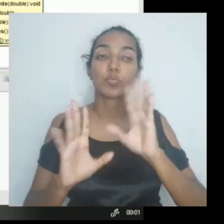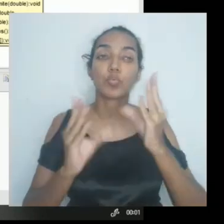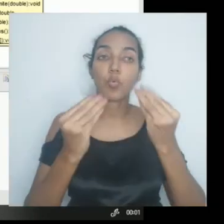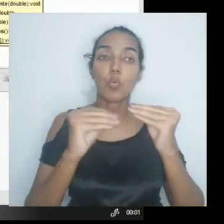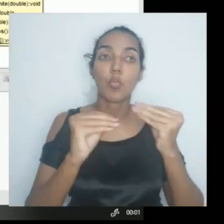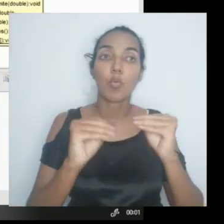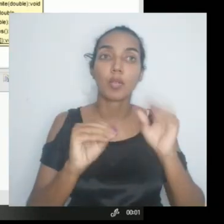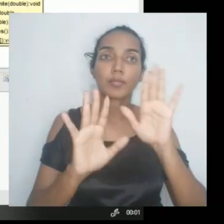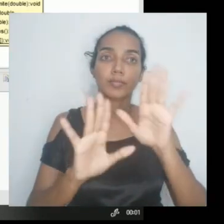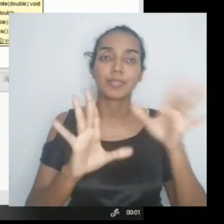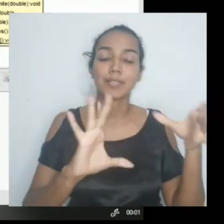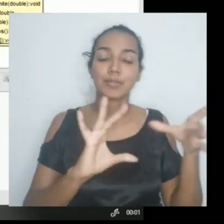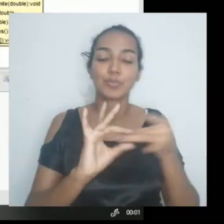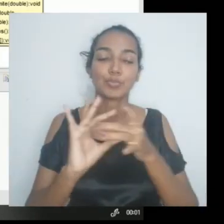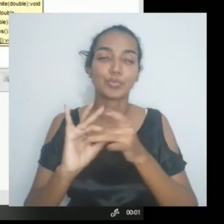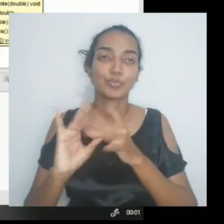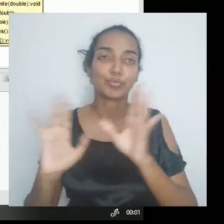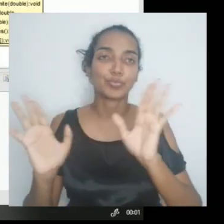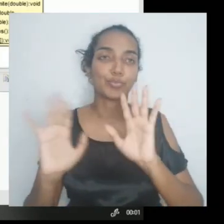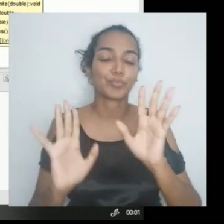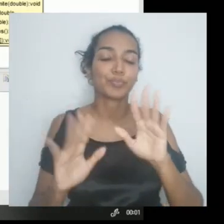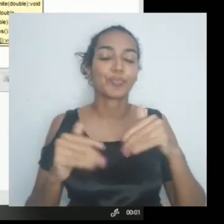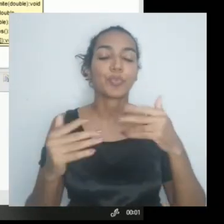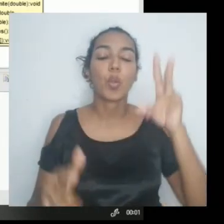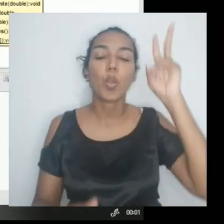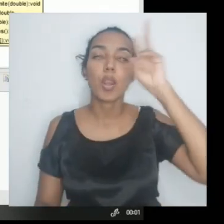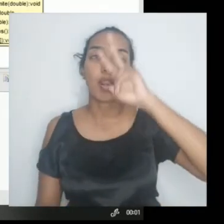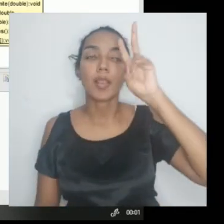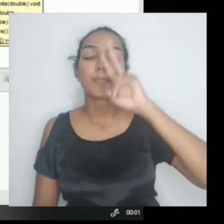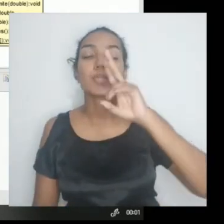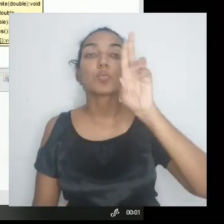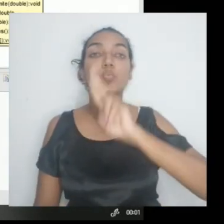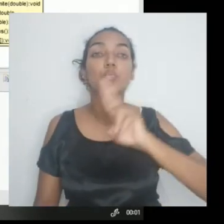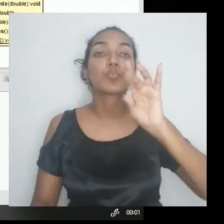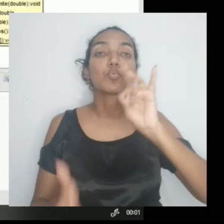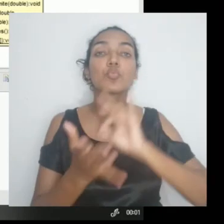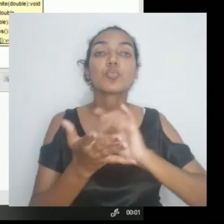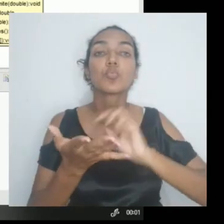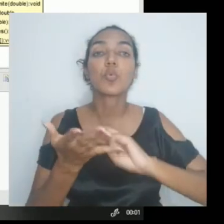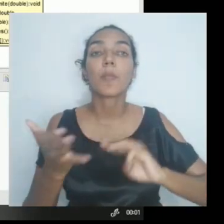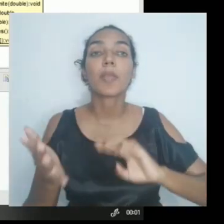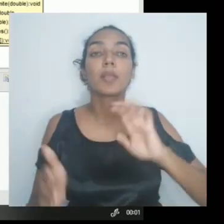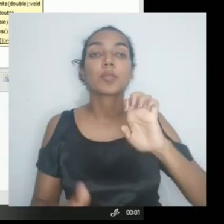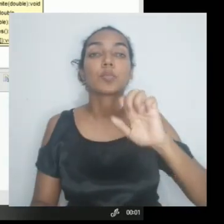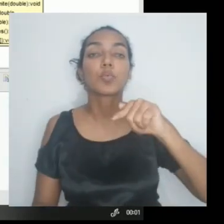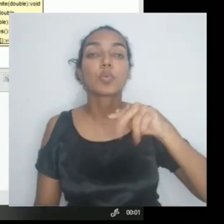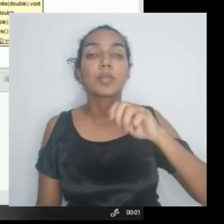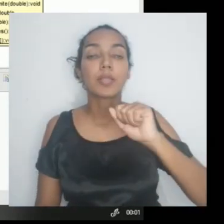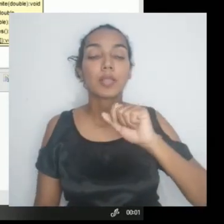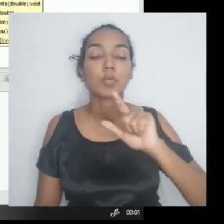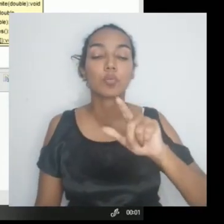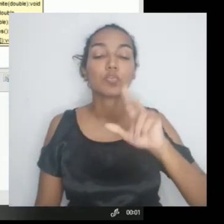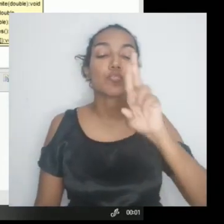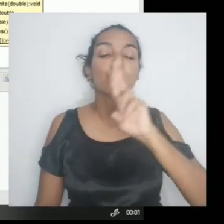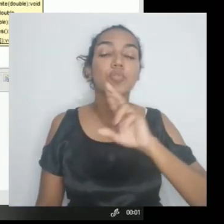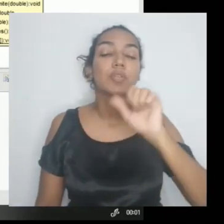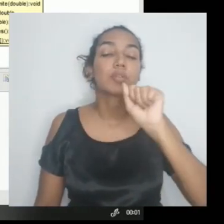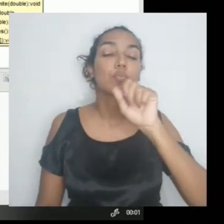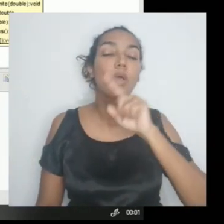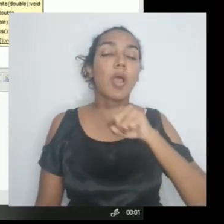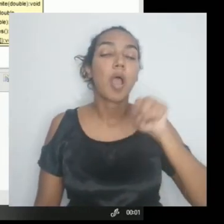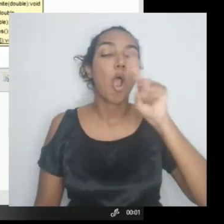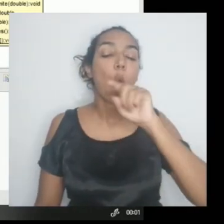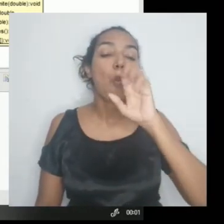usando o @override aqui, força com que você receba um object, não mais o que a gente fez antes, passando